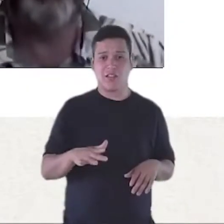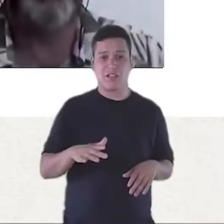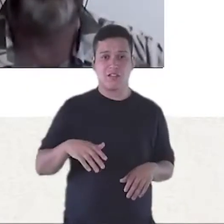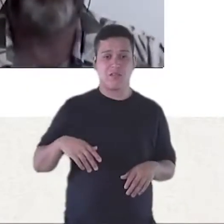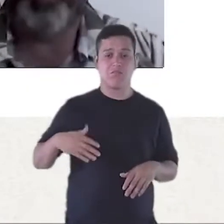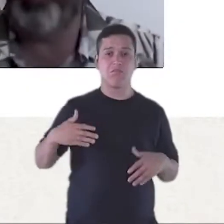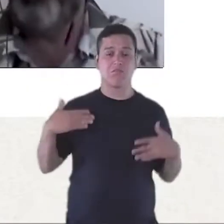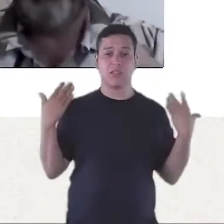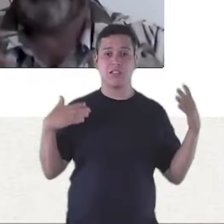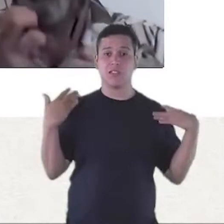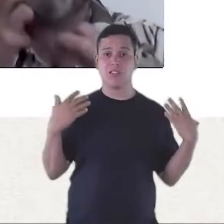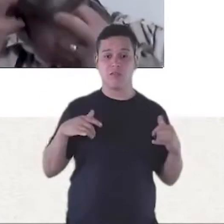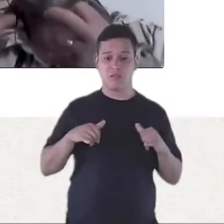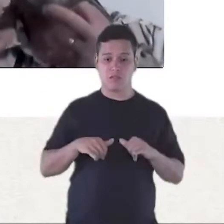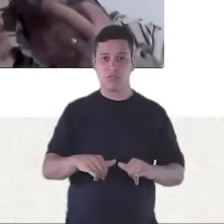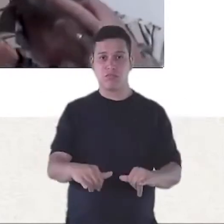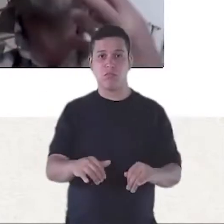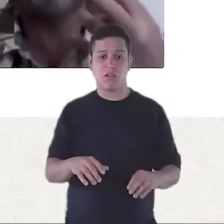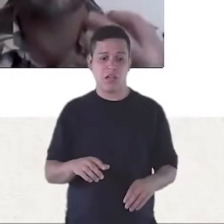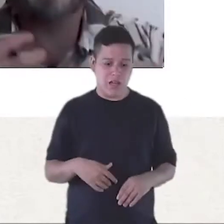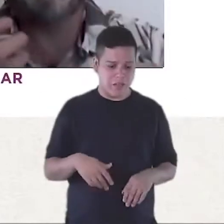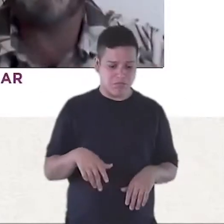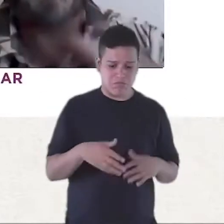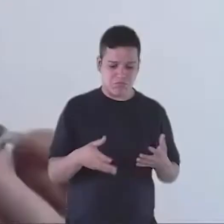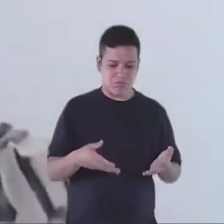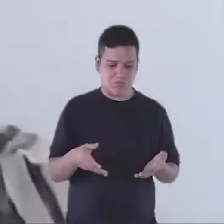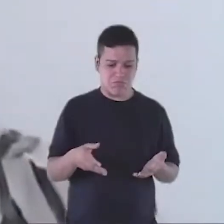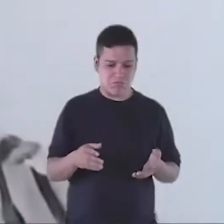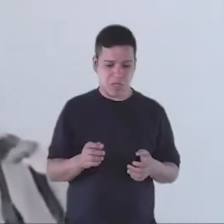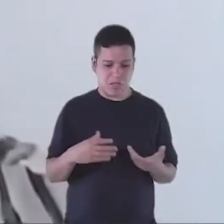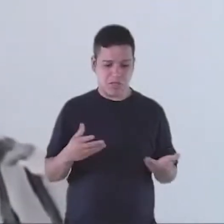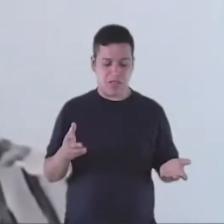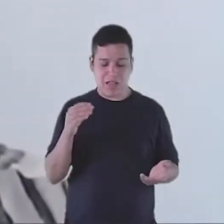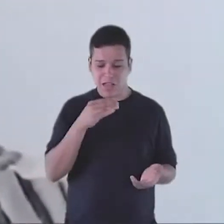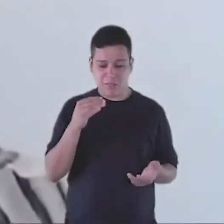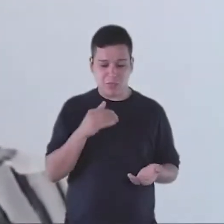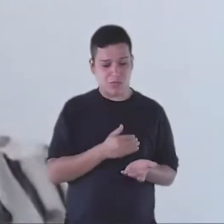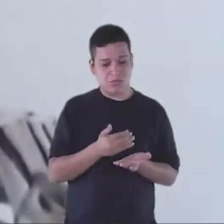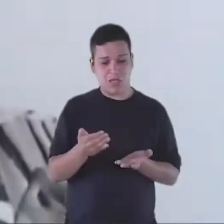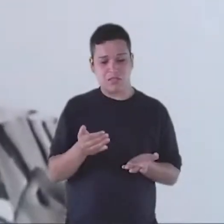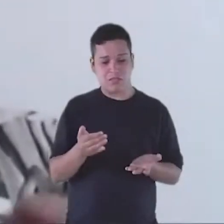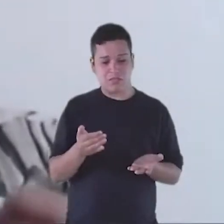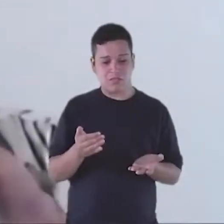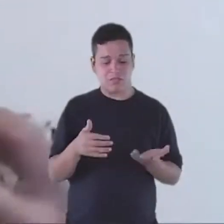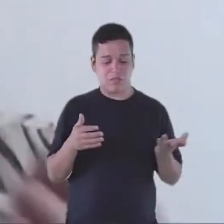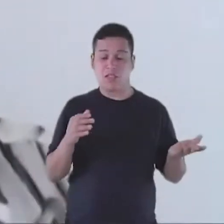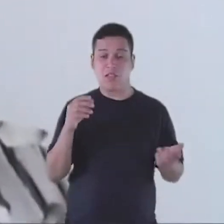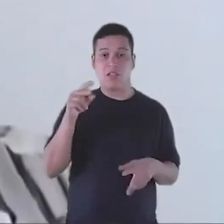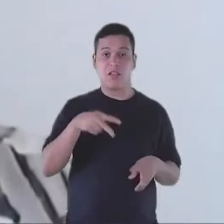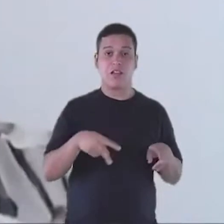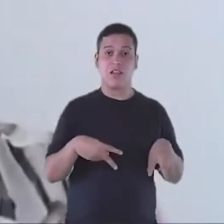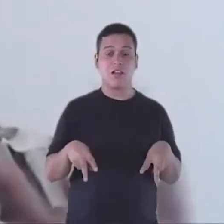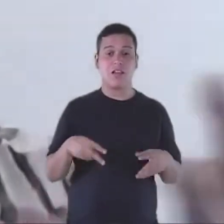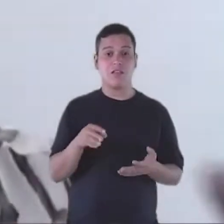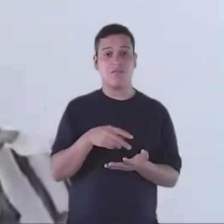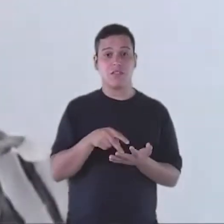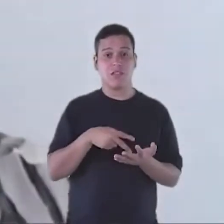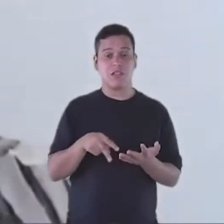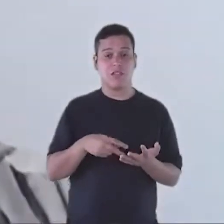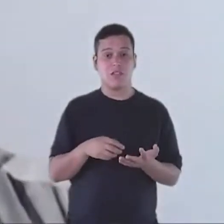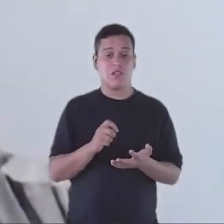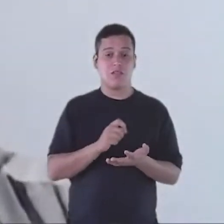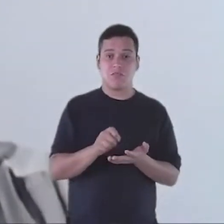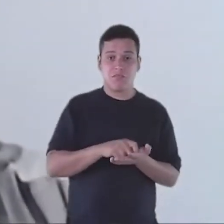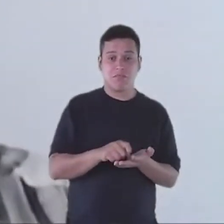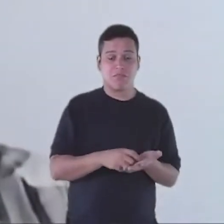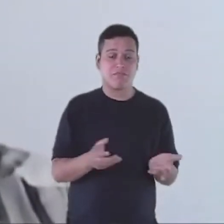é um estalo. Tudo cria-se uma coerência secreta e a gente passa a devorar o